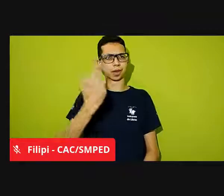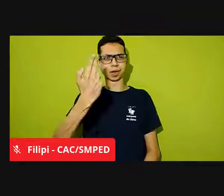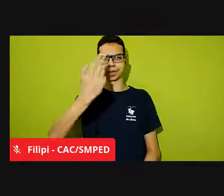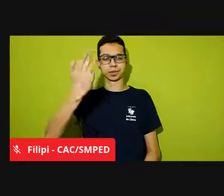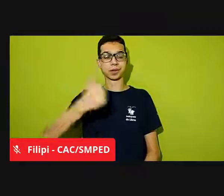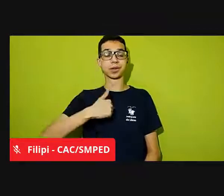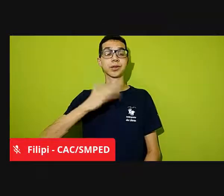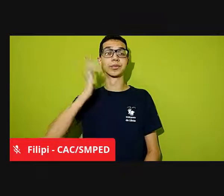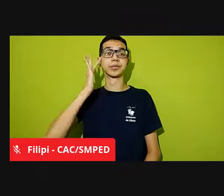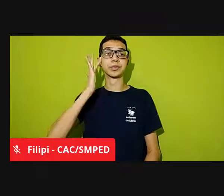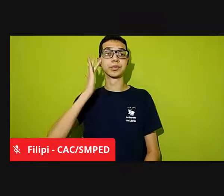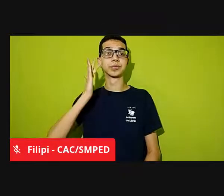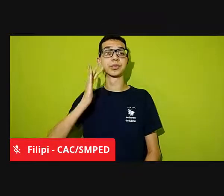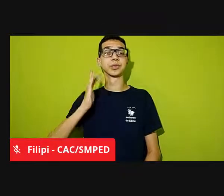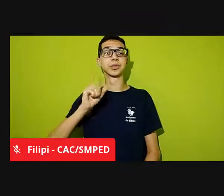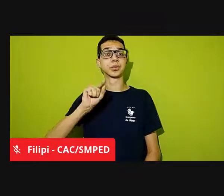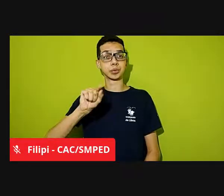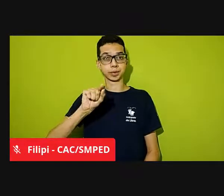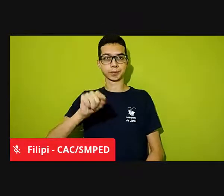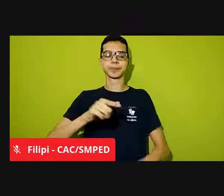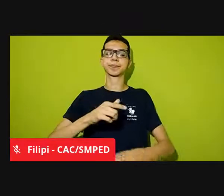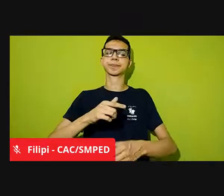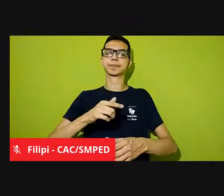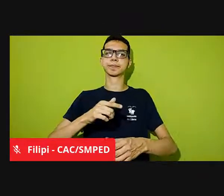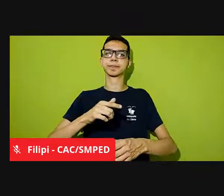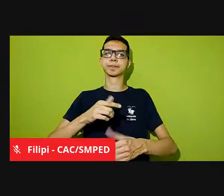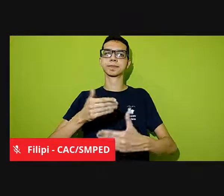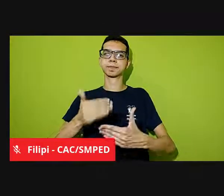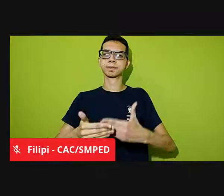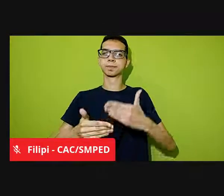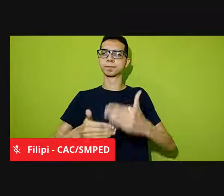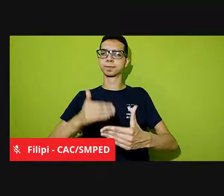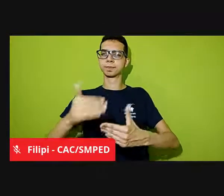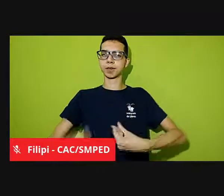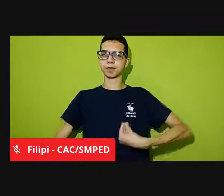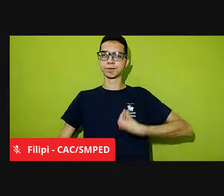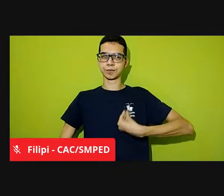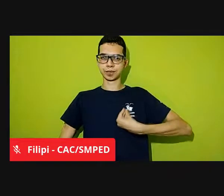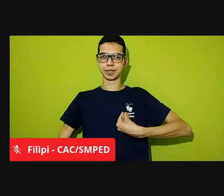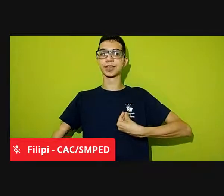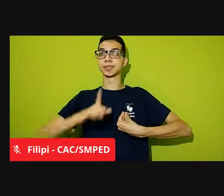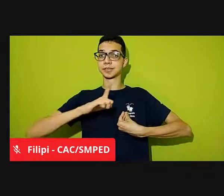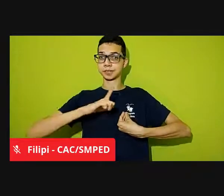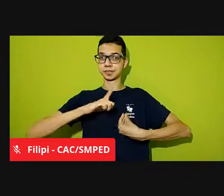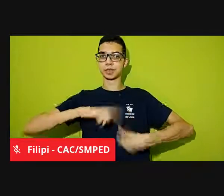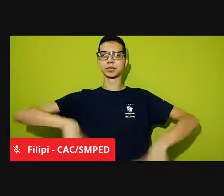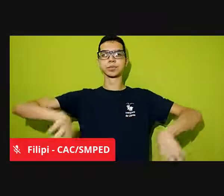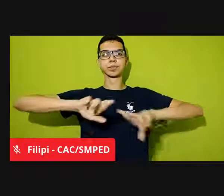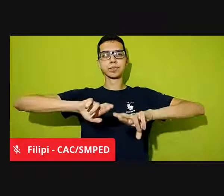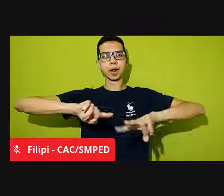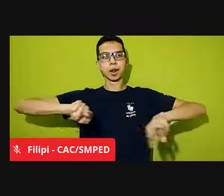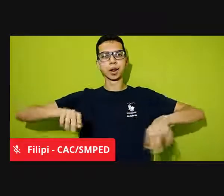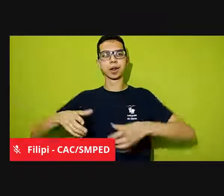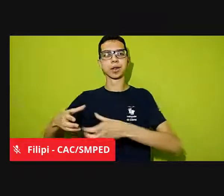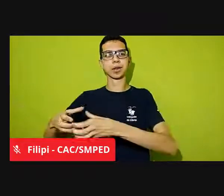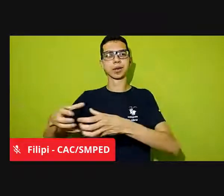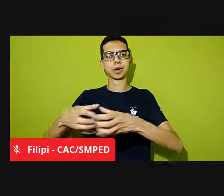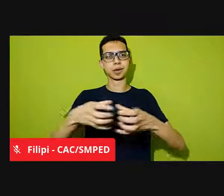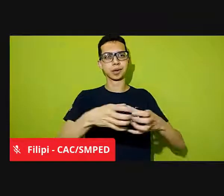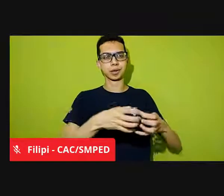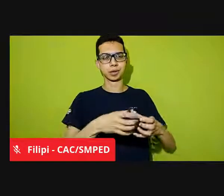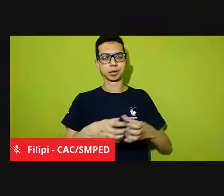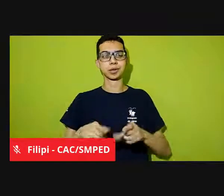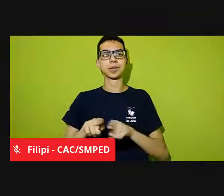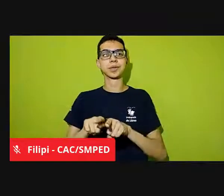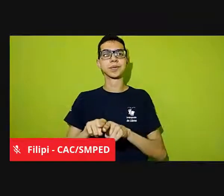que a partir da convivência, né, e a convivência com essa diversidade dentro das equipes, né, no seu pensamento